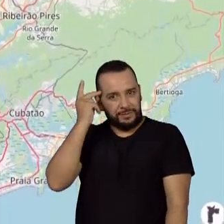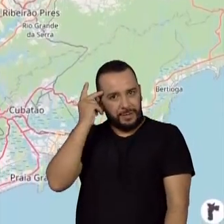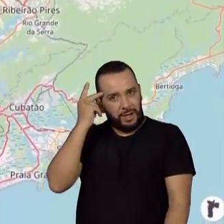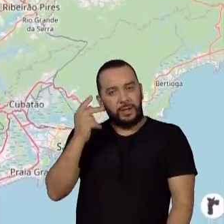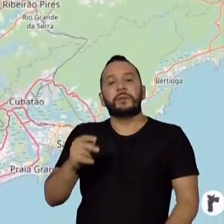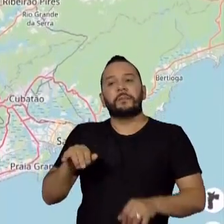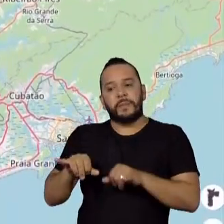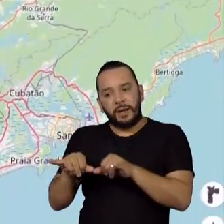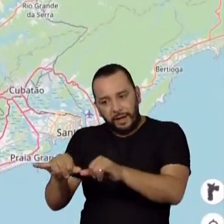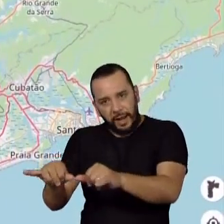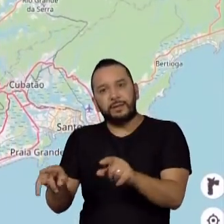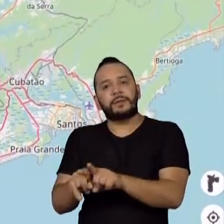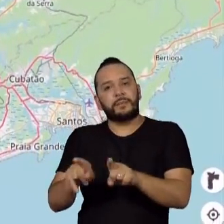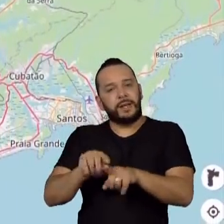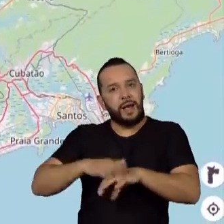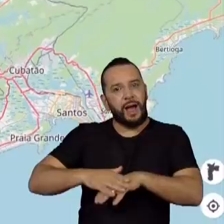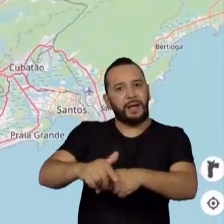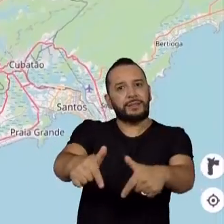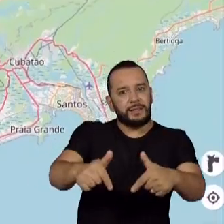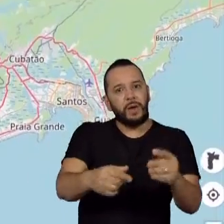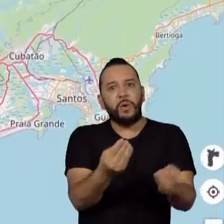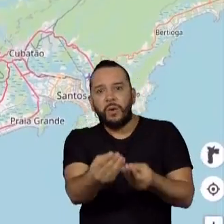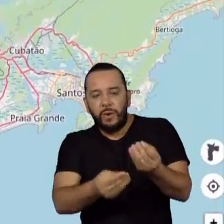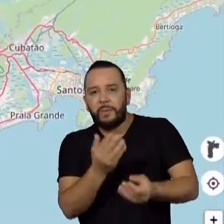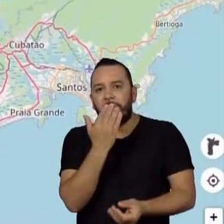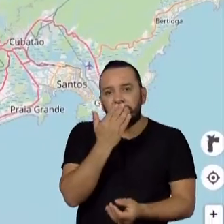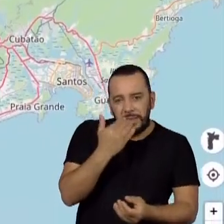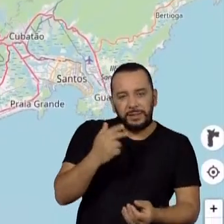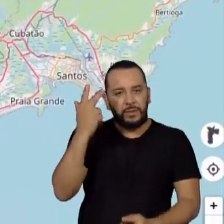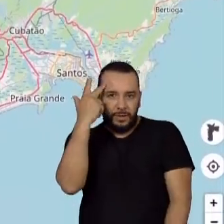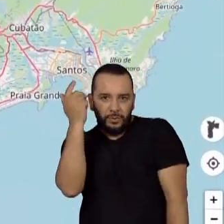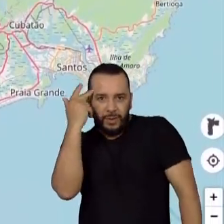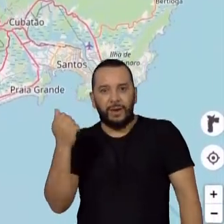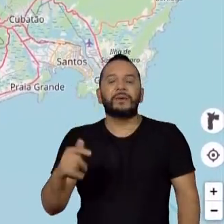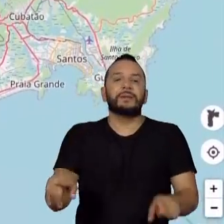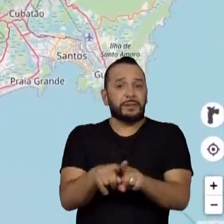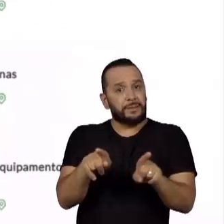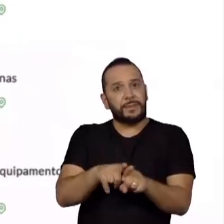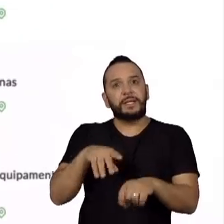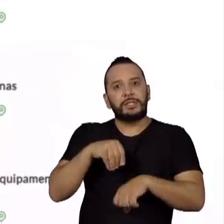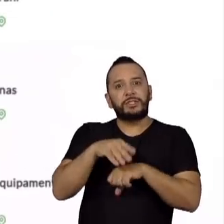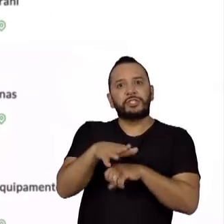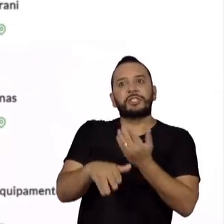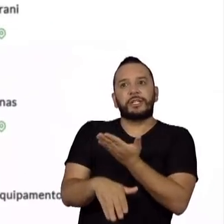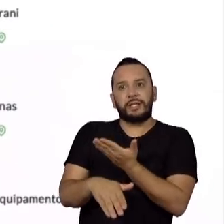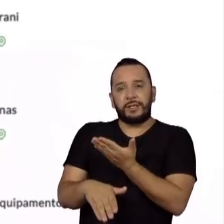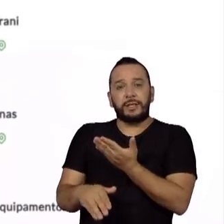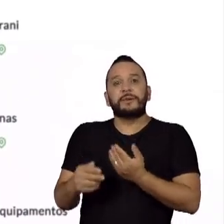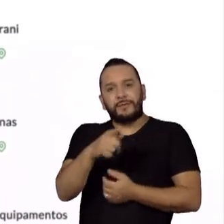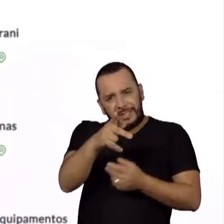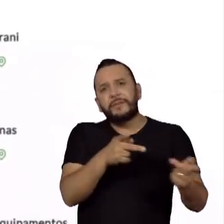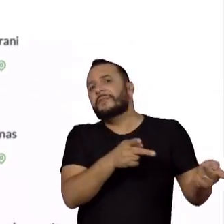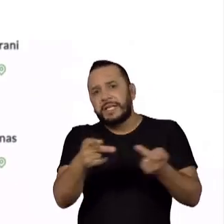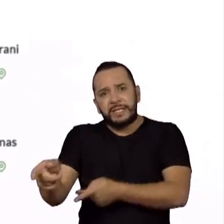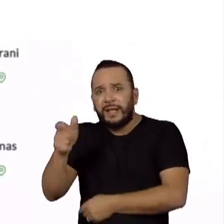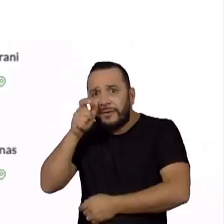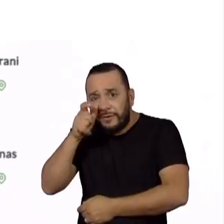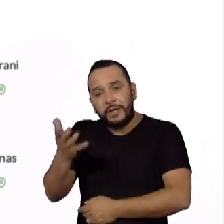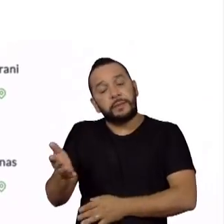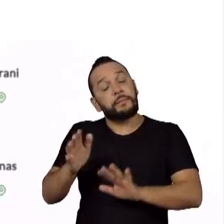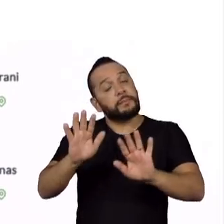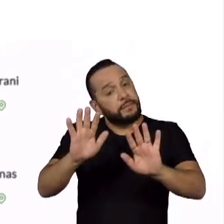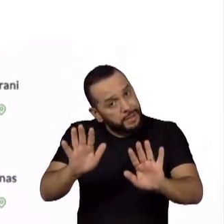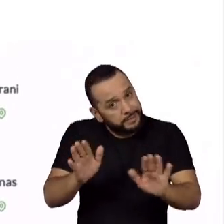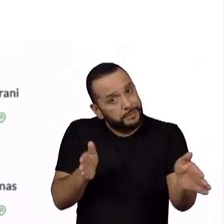e políticas públicas ligadas à alimentação. Traz também as dicas para visitar propriedades que, por conta da